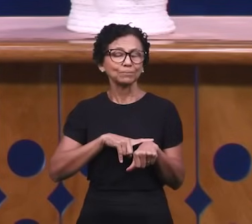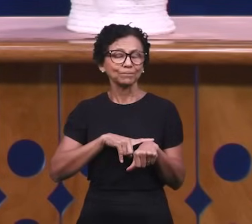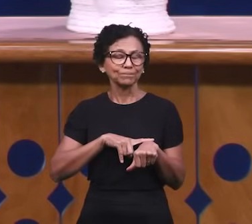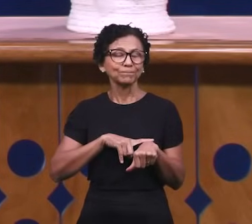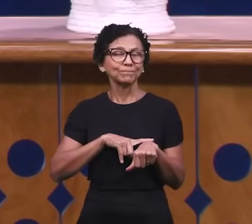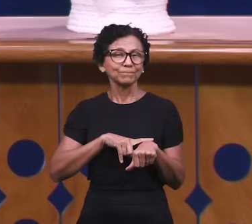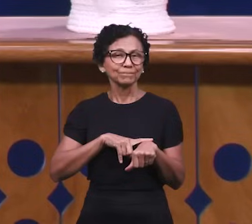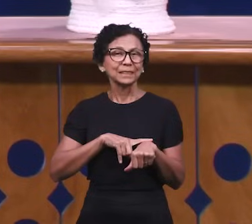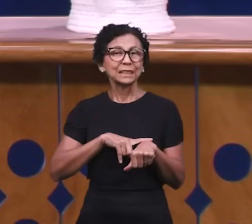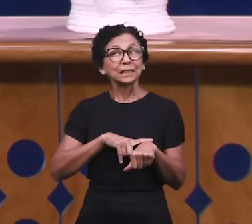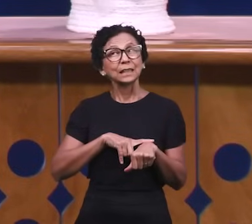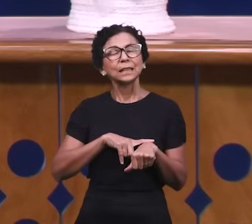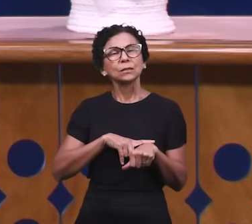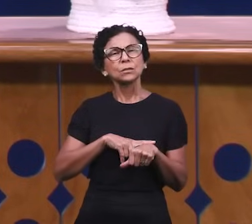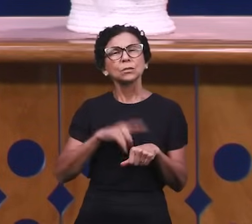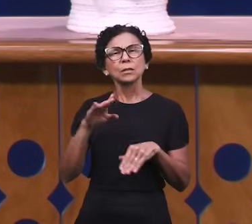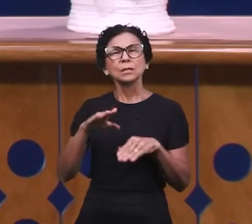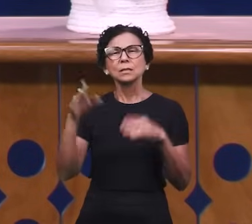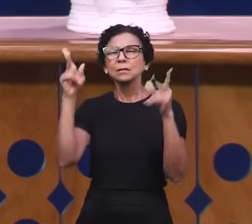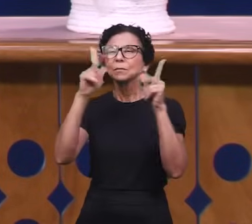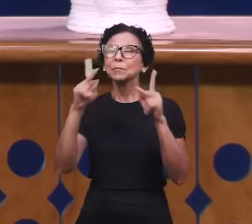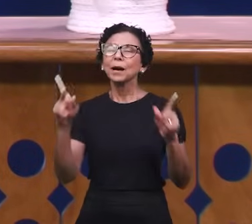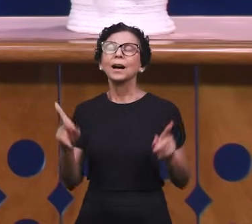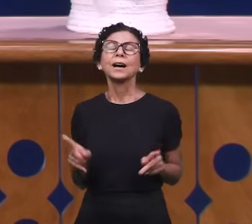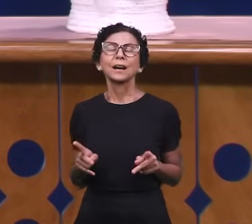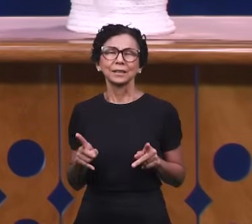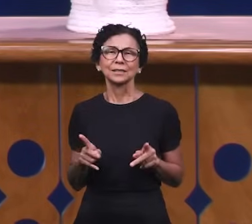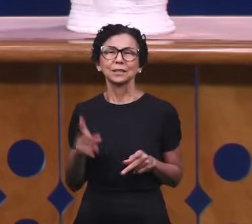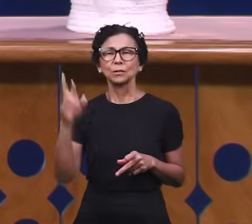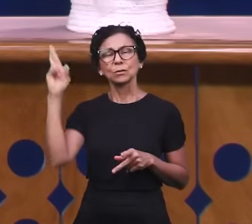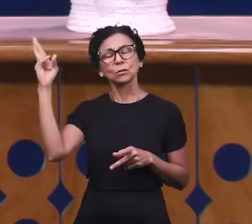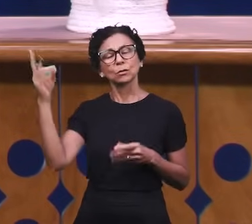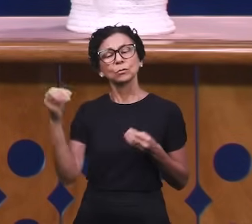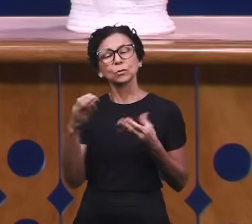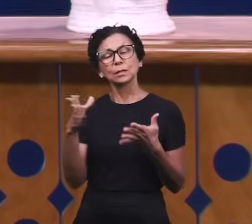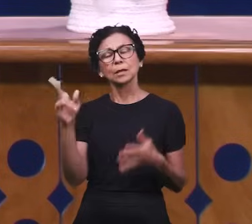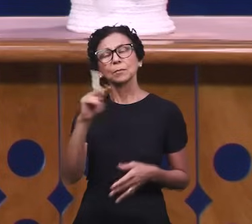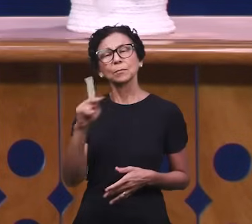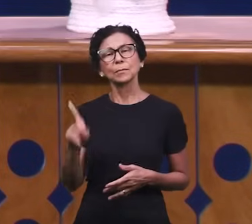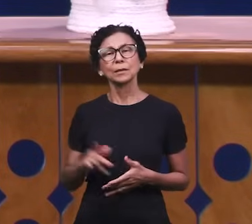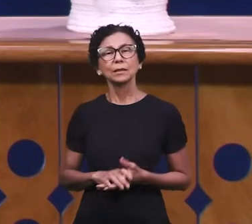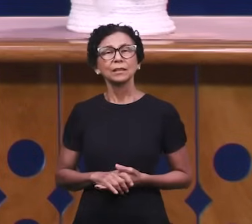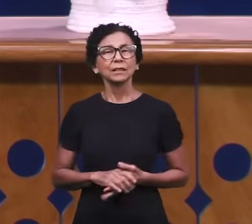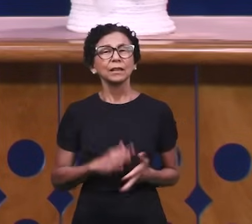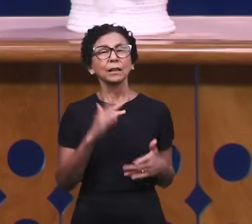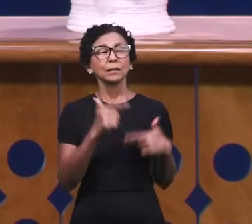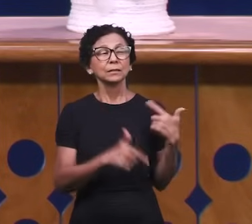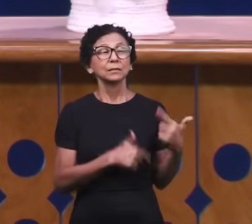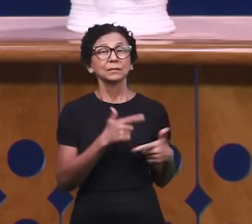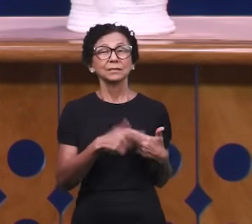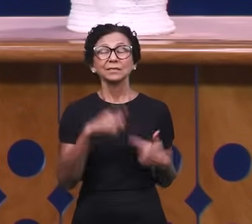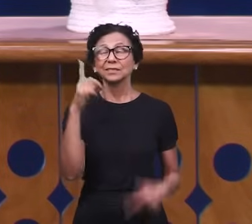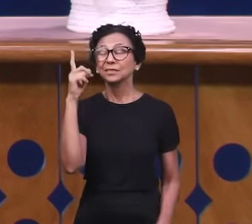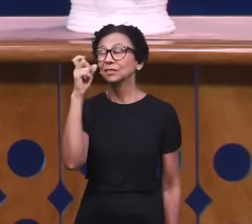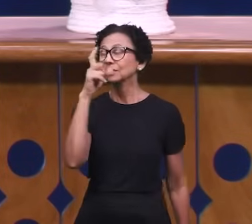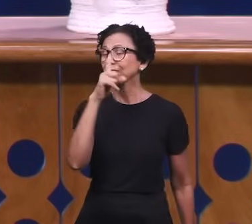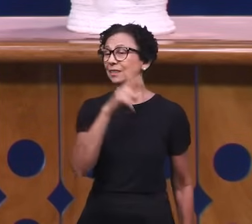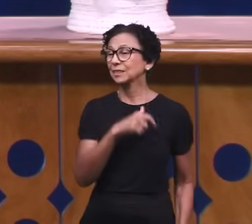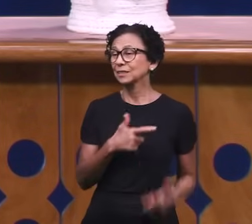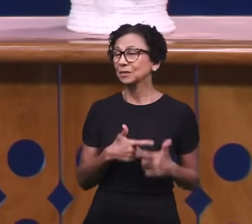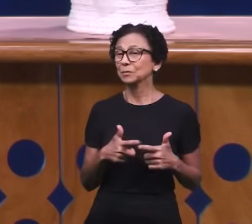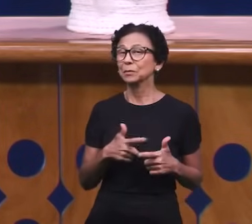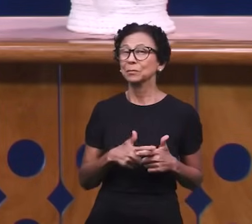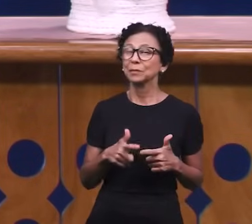diante dele, o Senhor às vezes nos permite momentos de paz. É natural que às vezes a gente pergunta, ó, há tantas lutas, tantas